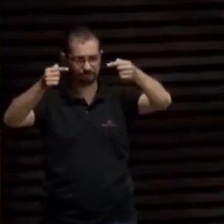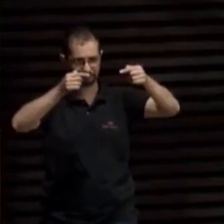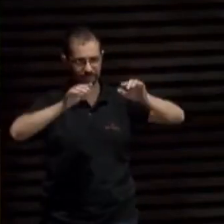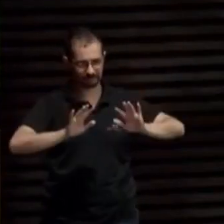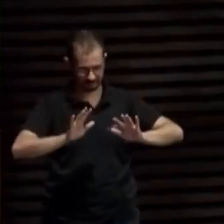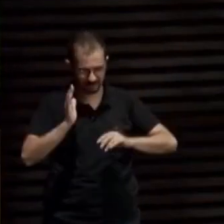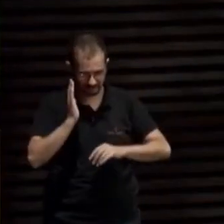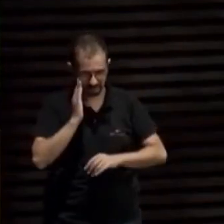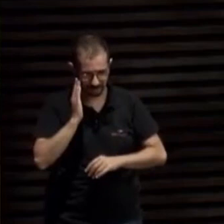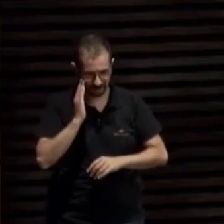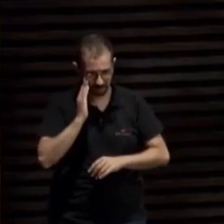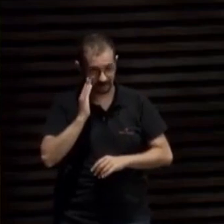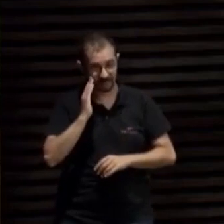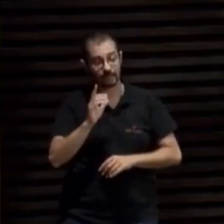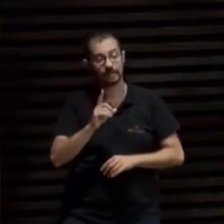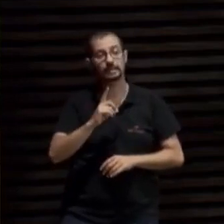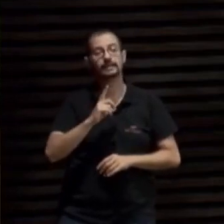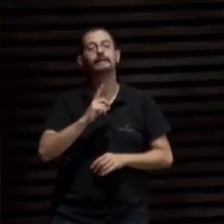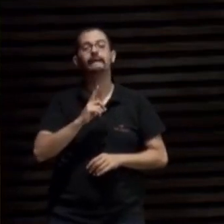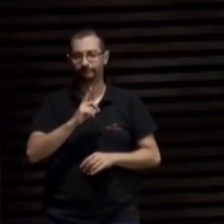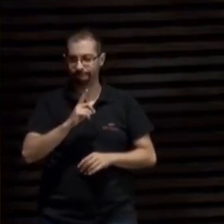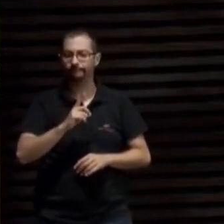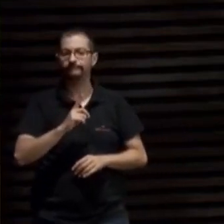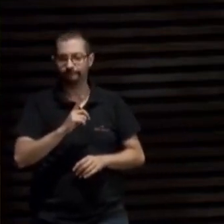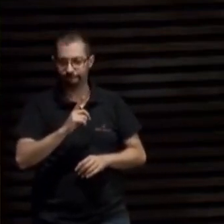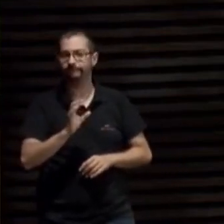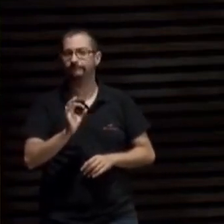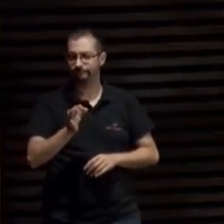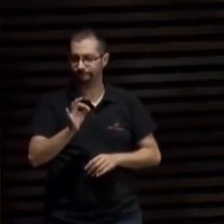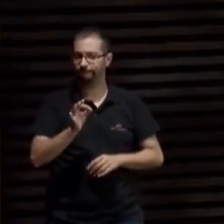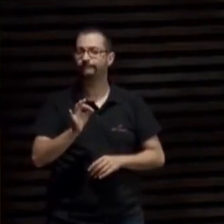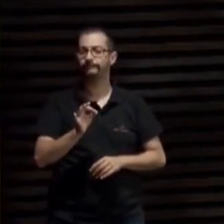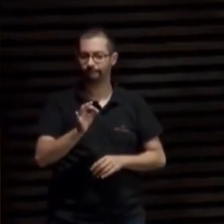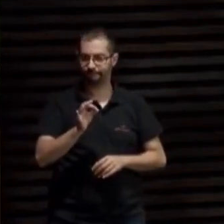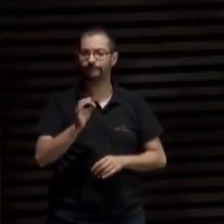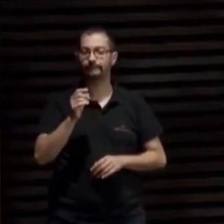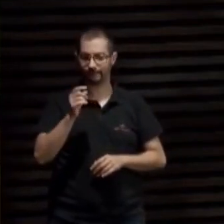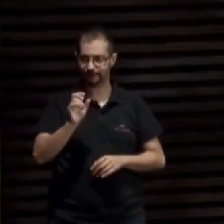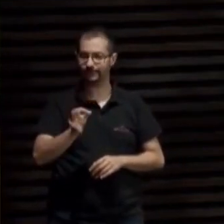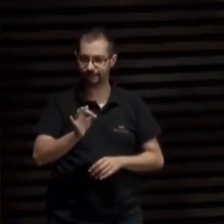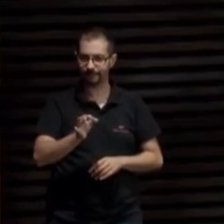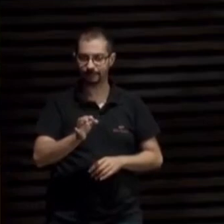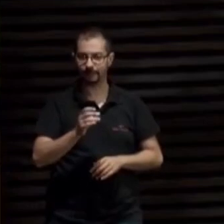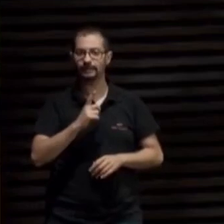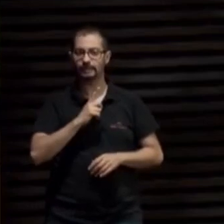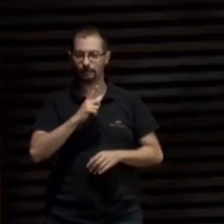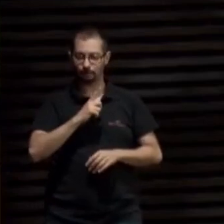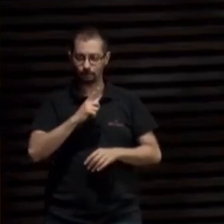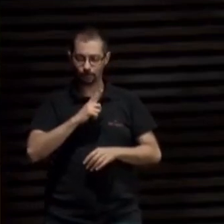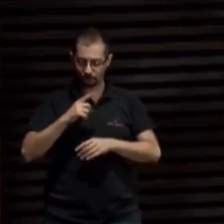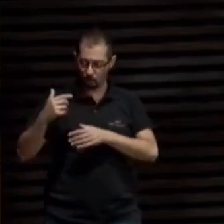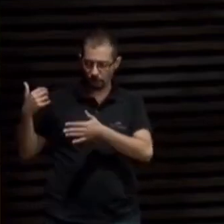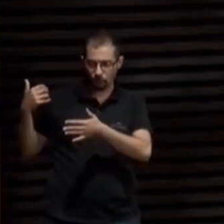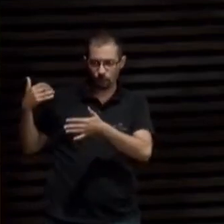perdão, porque por muito tempo eu lhe combati com as suas ideias